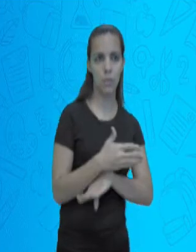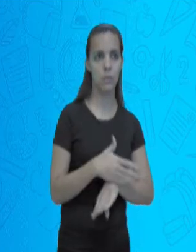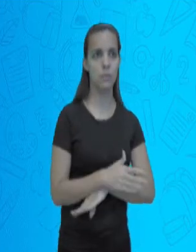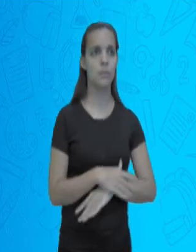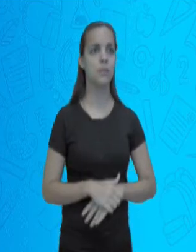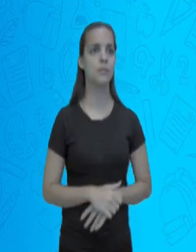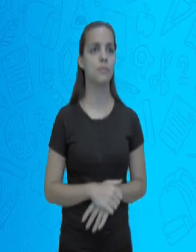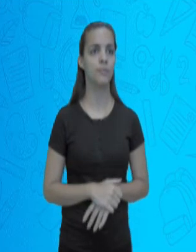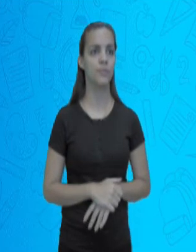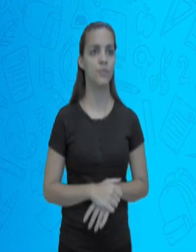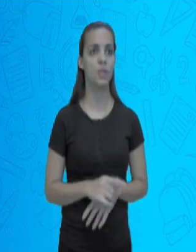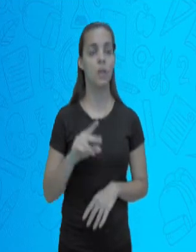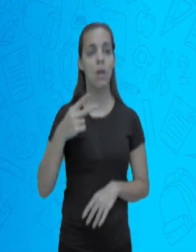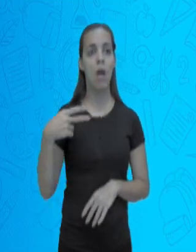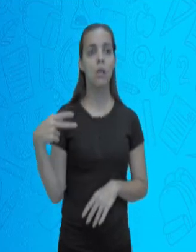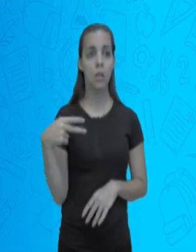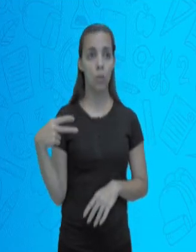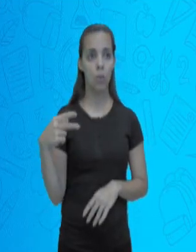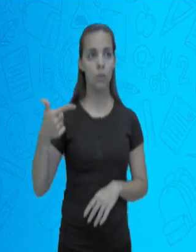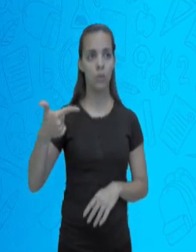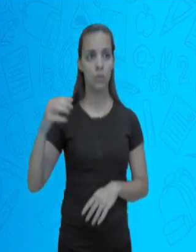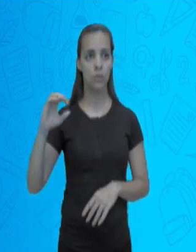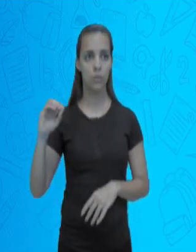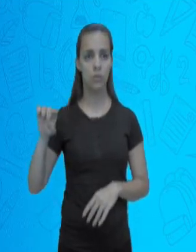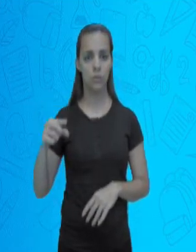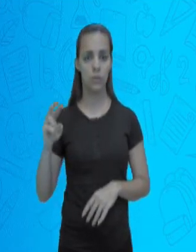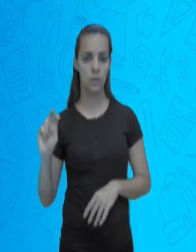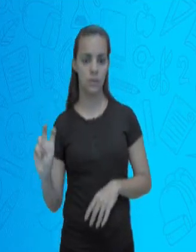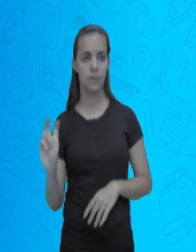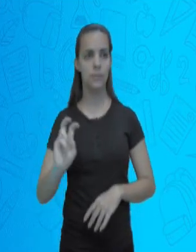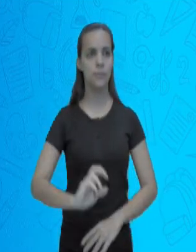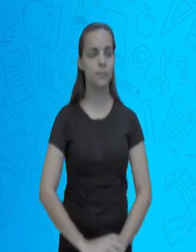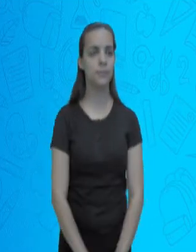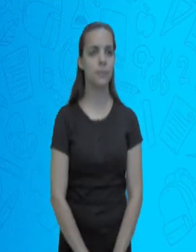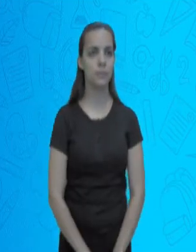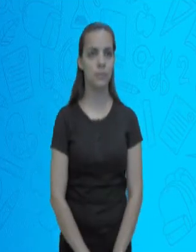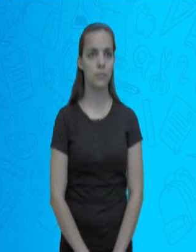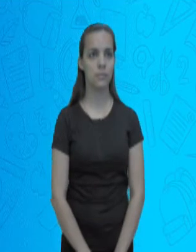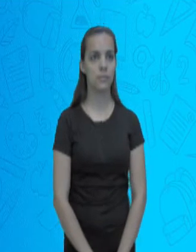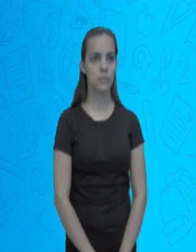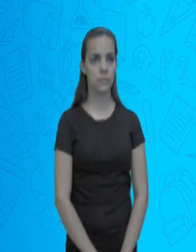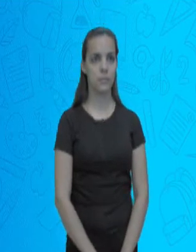eu vou ter 20,5, a medida do segmento DE.